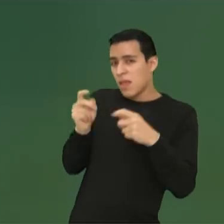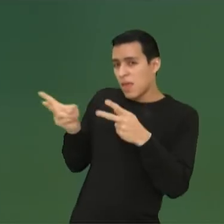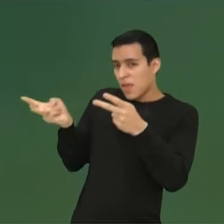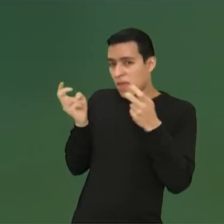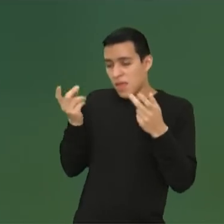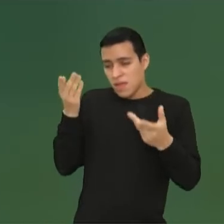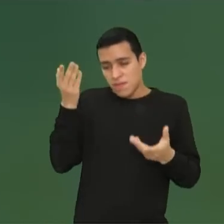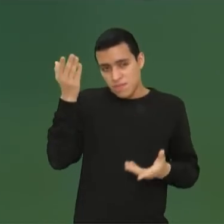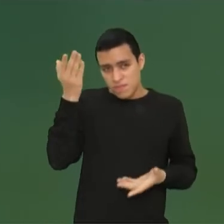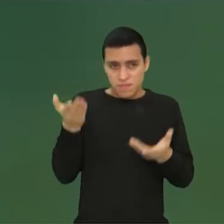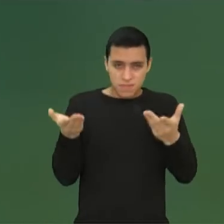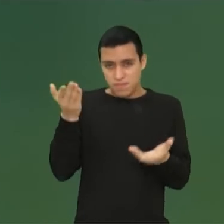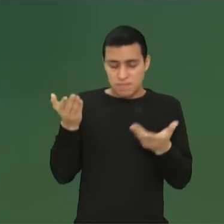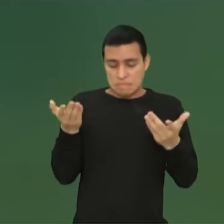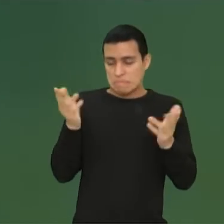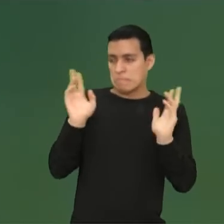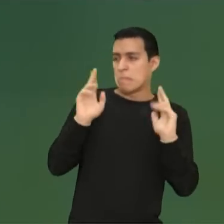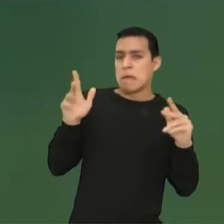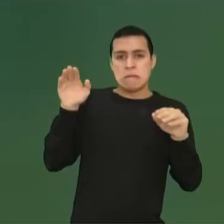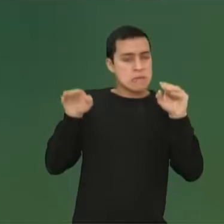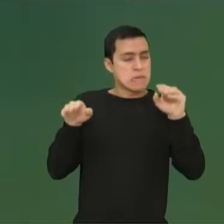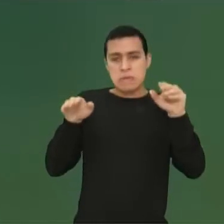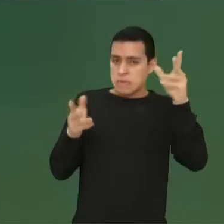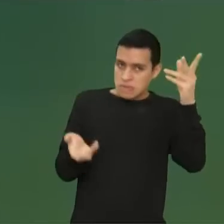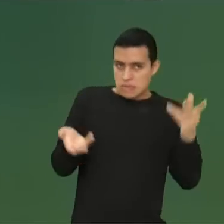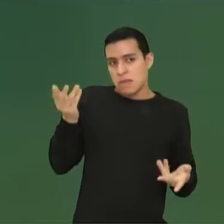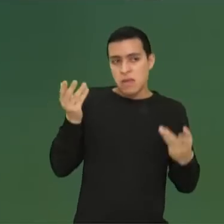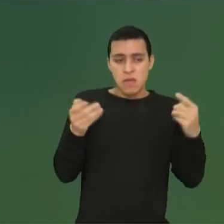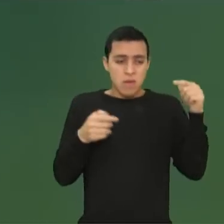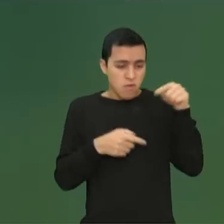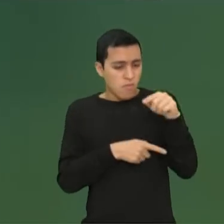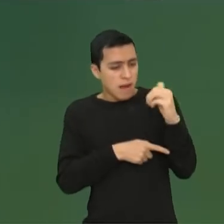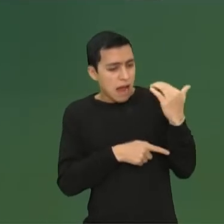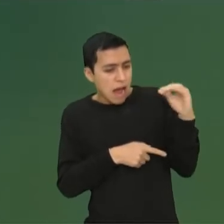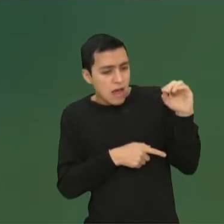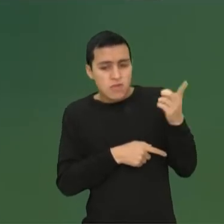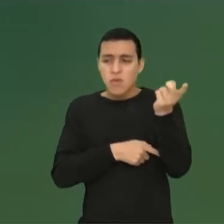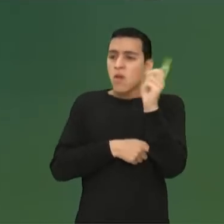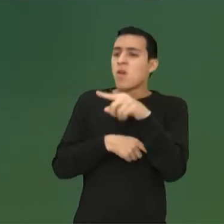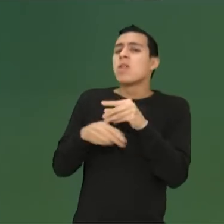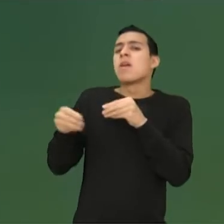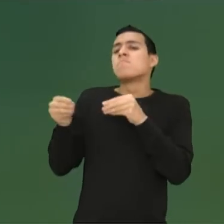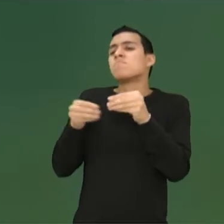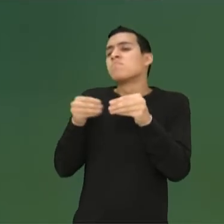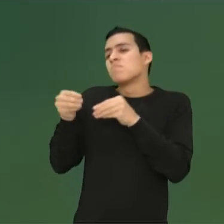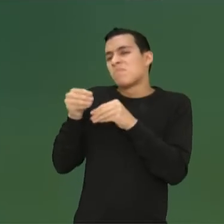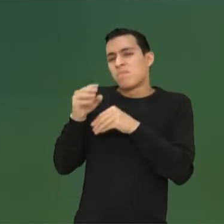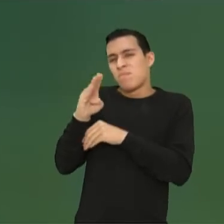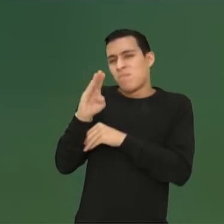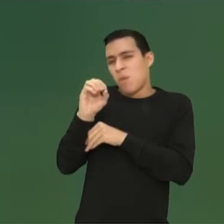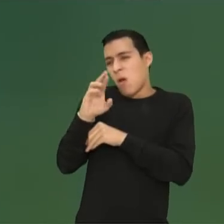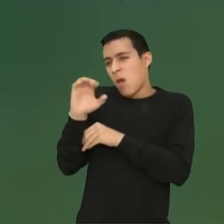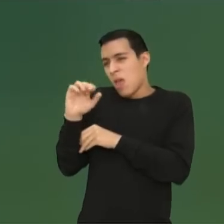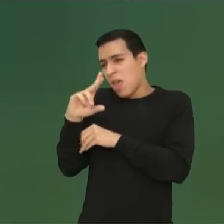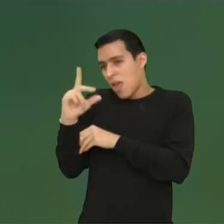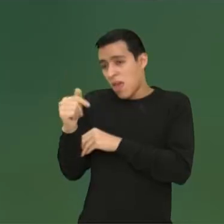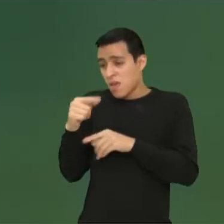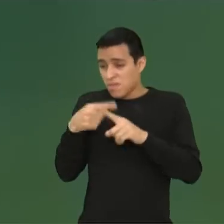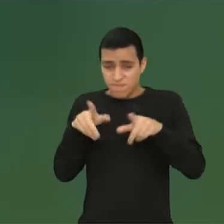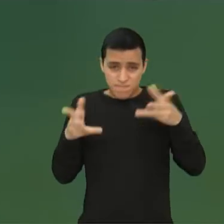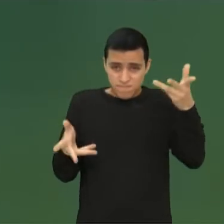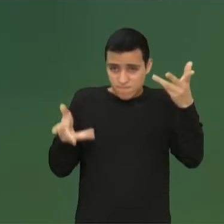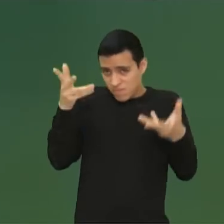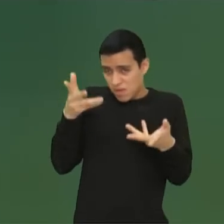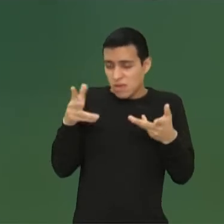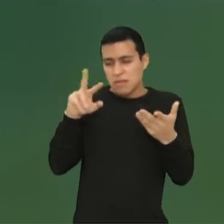os pratos estão desequilibrados. Uma esfera é de aço, outra é de borracha. O prato estar